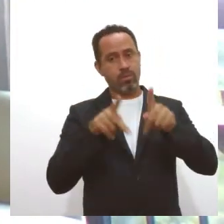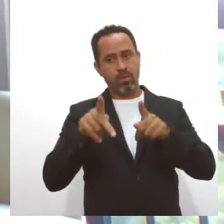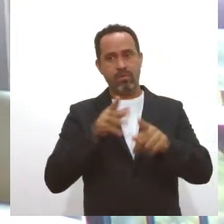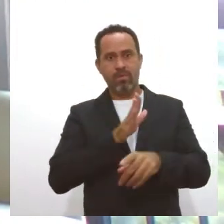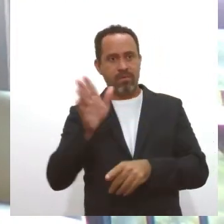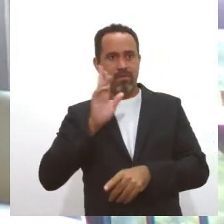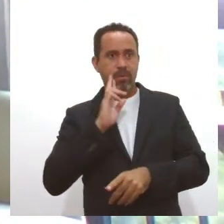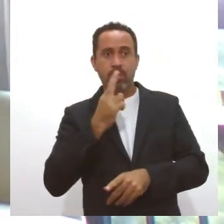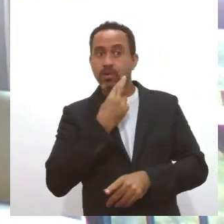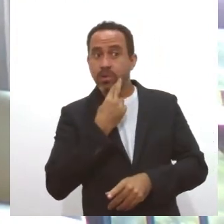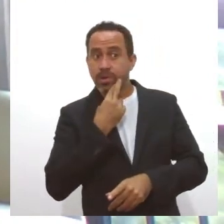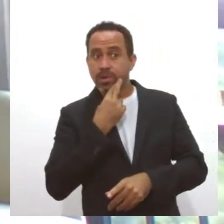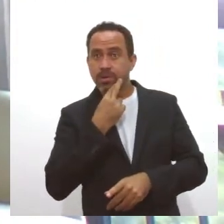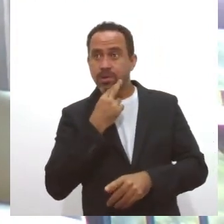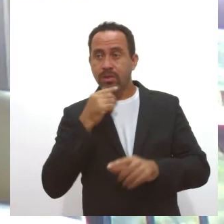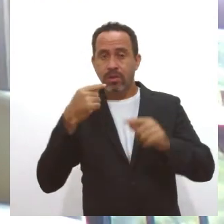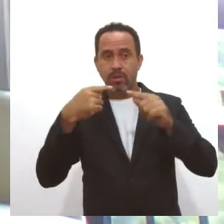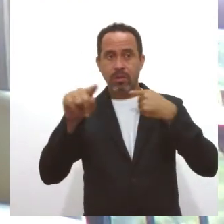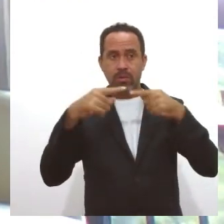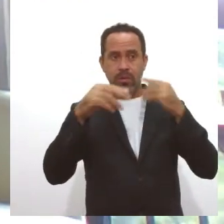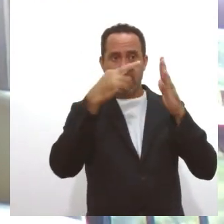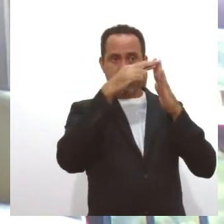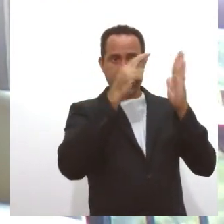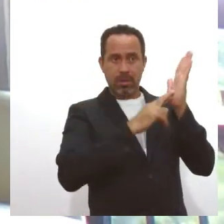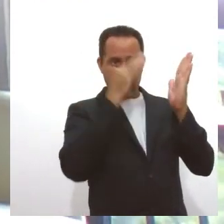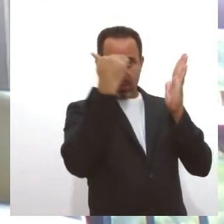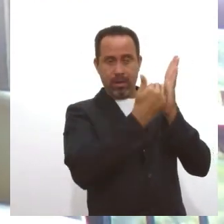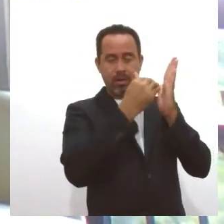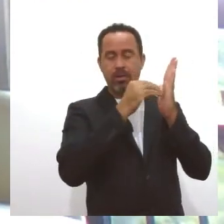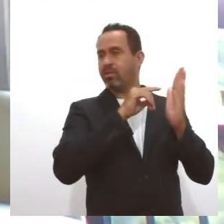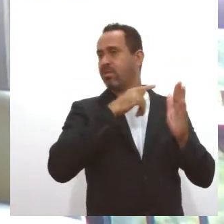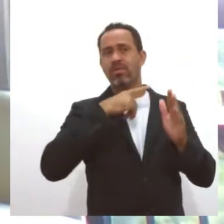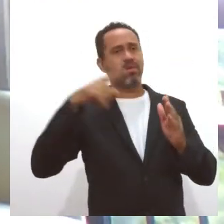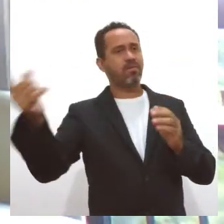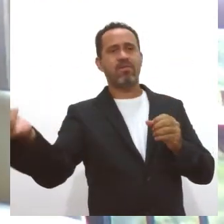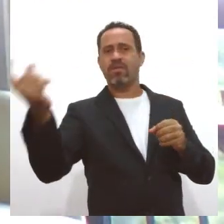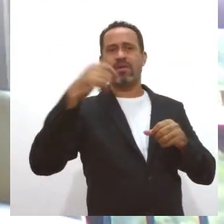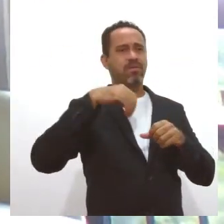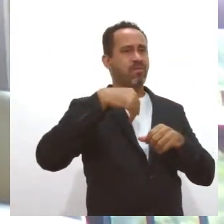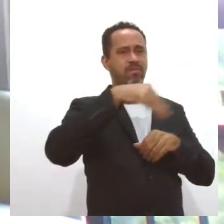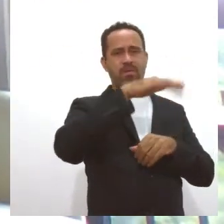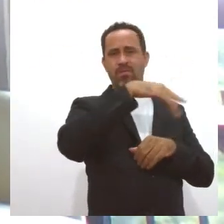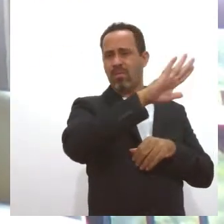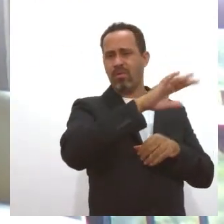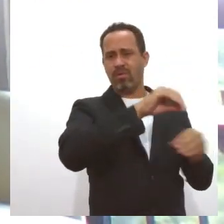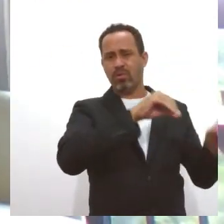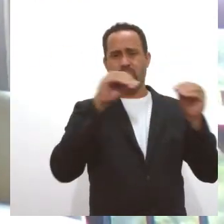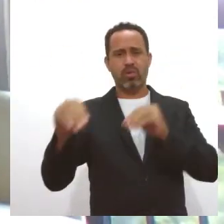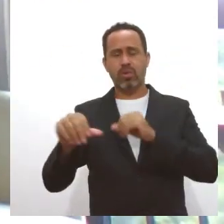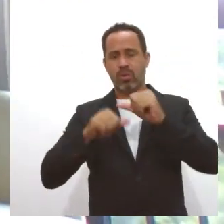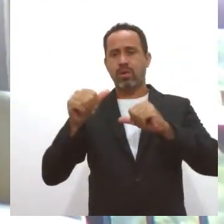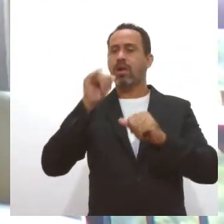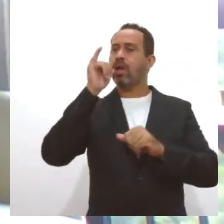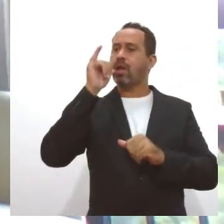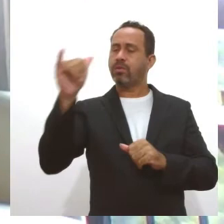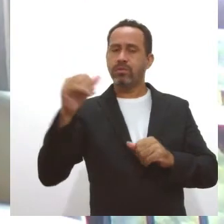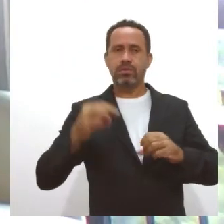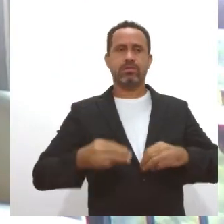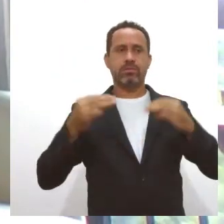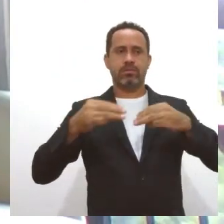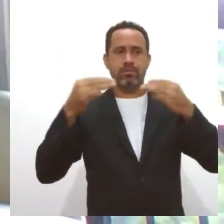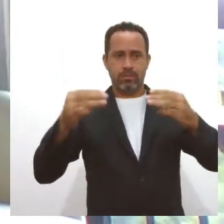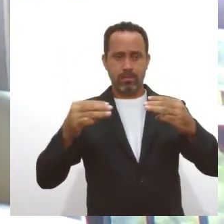restaurante? O restaurante não está cumprindo as regras, evita, não vai mais, né? Denuncia ao Ministério Público, está indo